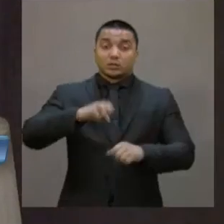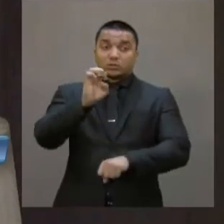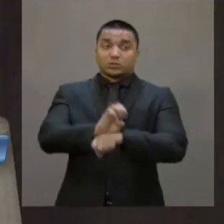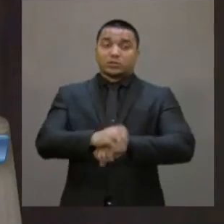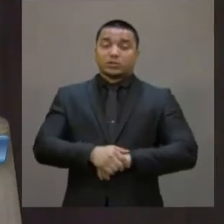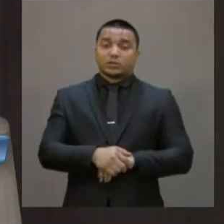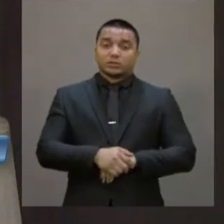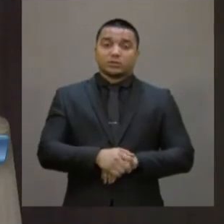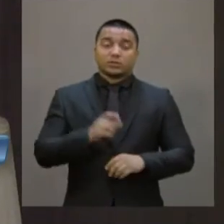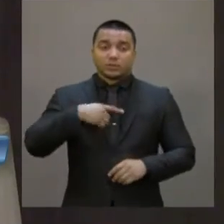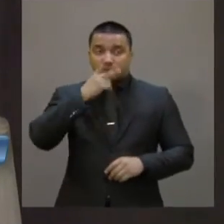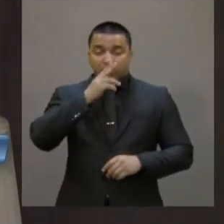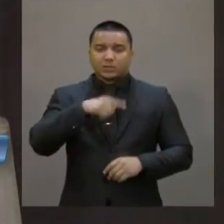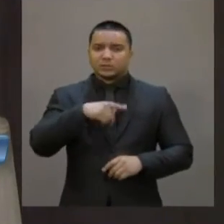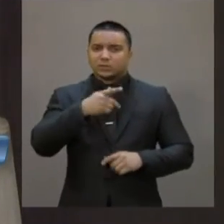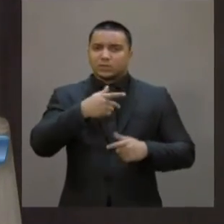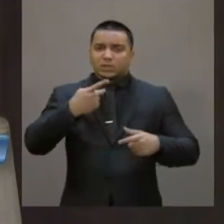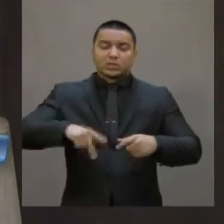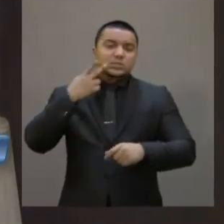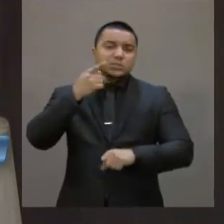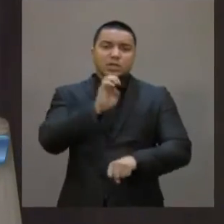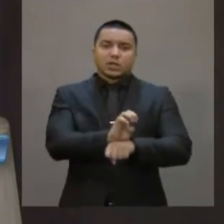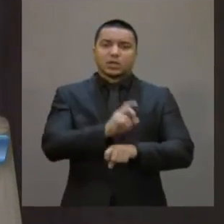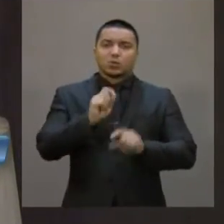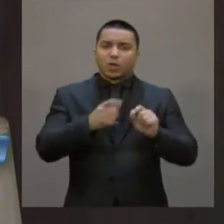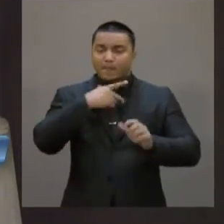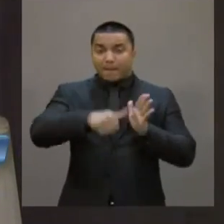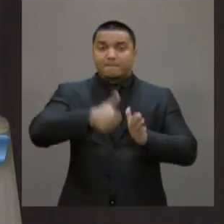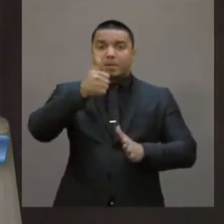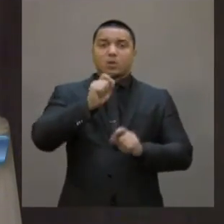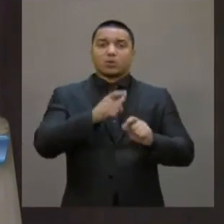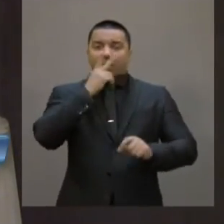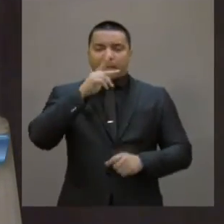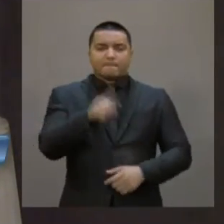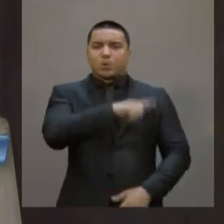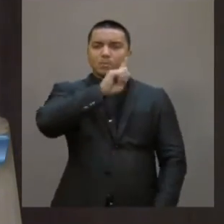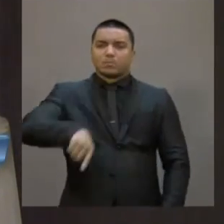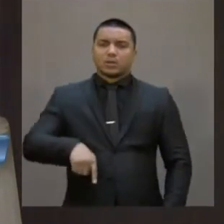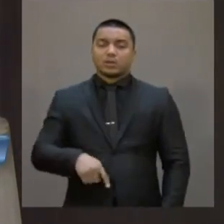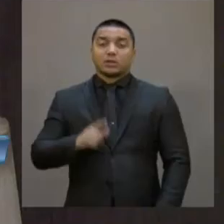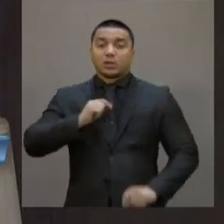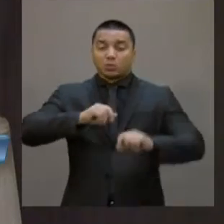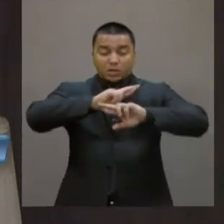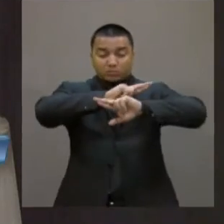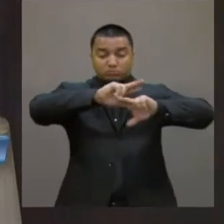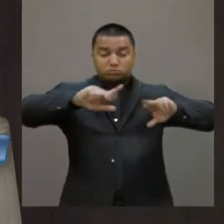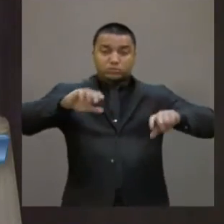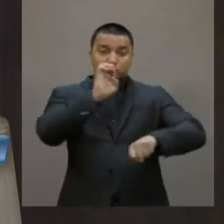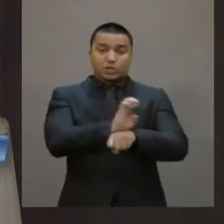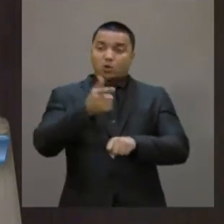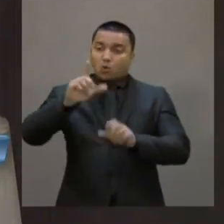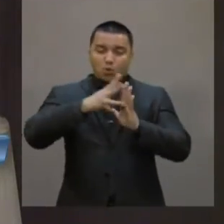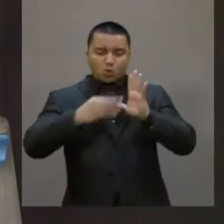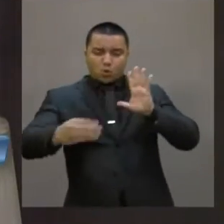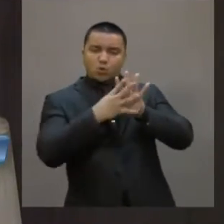a proibir a pulverização aérea do agrotóxico. Servimos de exemplo a vários outros estados